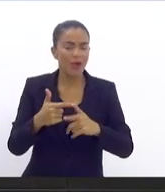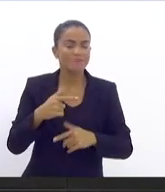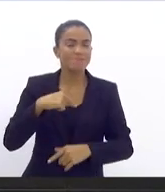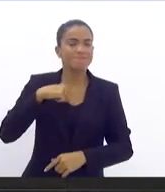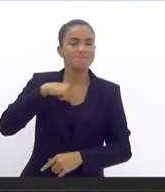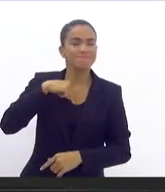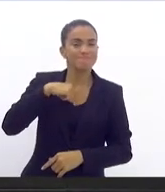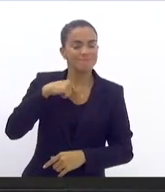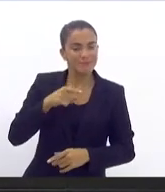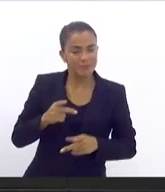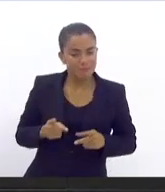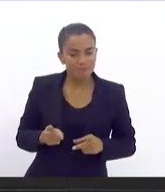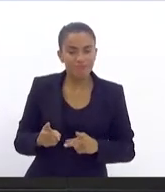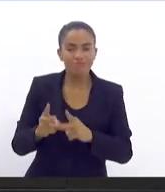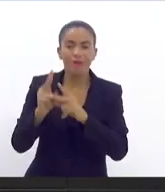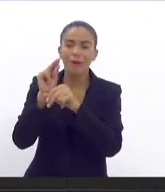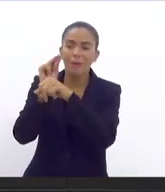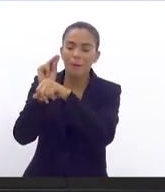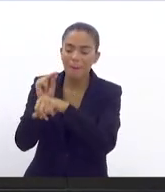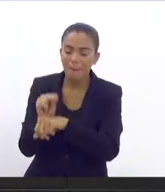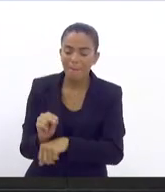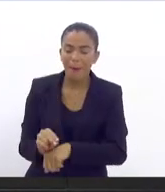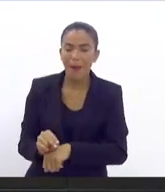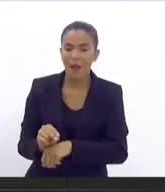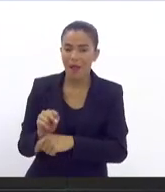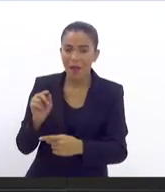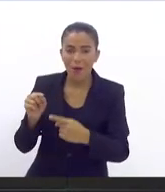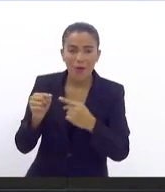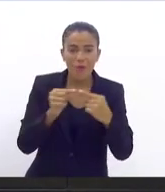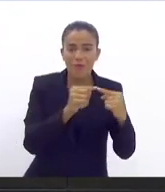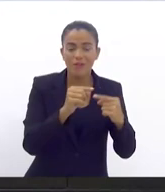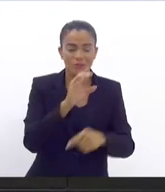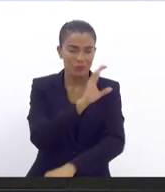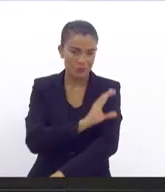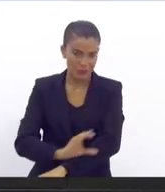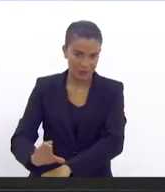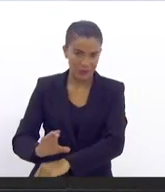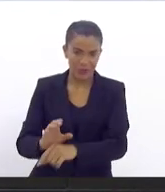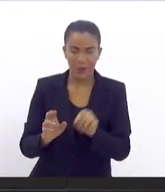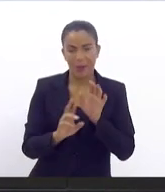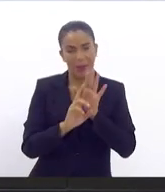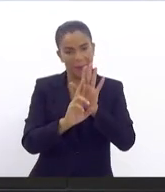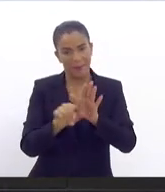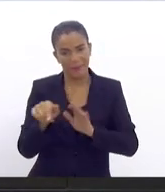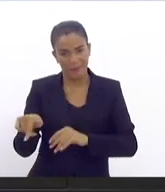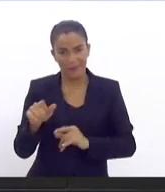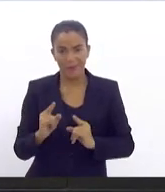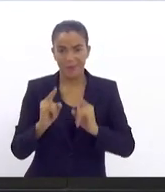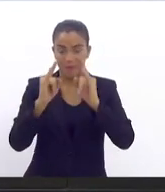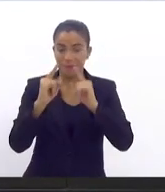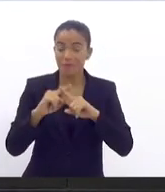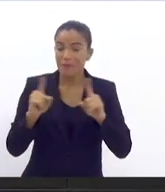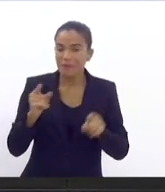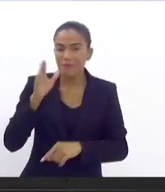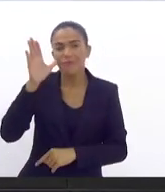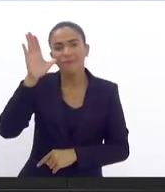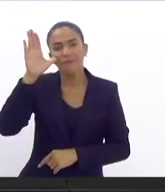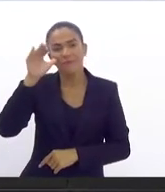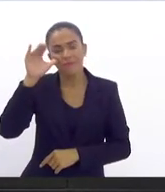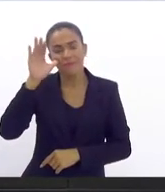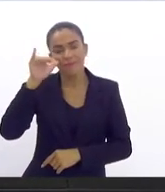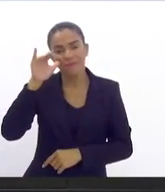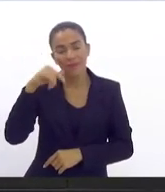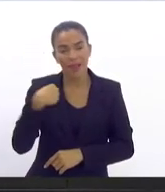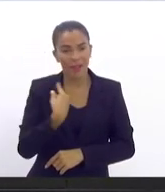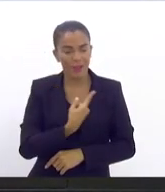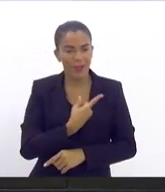Dani, de preservar o viés cultural que aquele imóvel representa. Agora, o que é muito curioso é que a gente tem